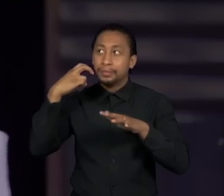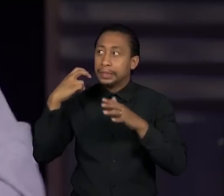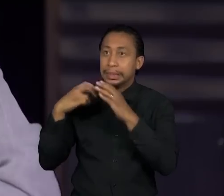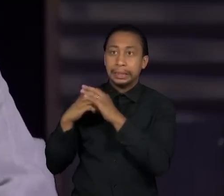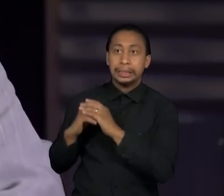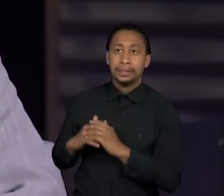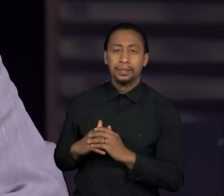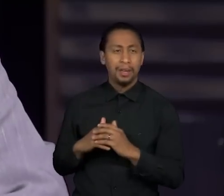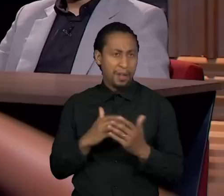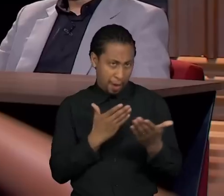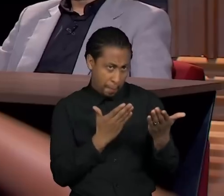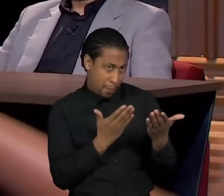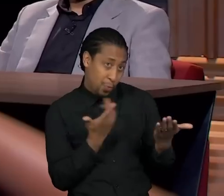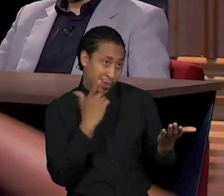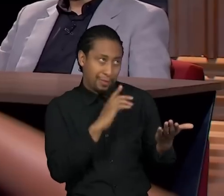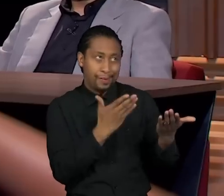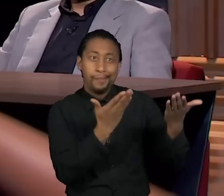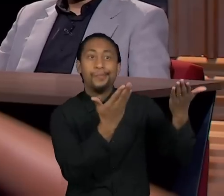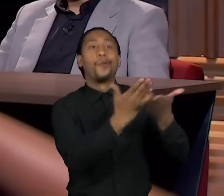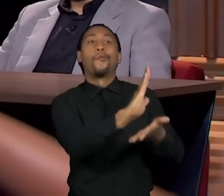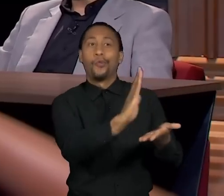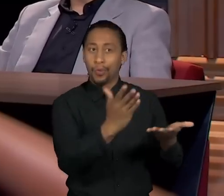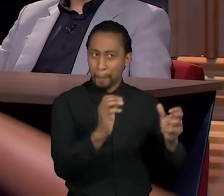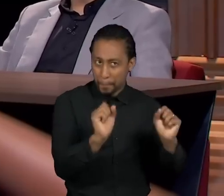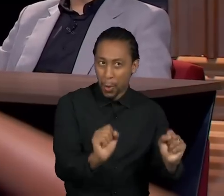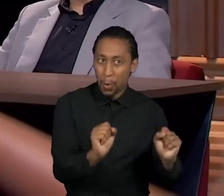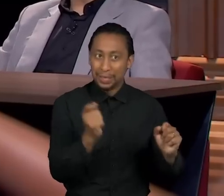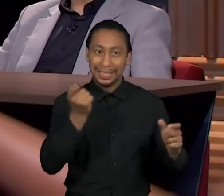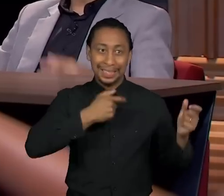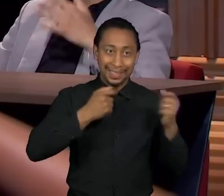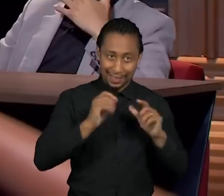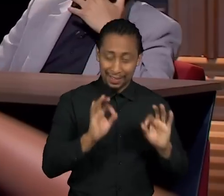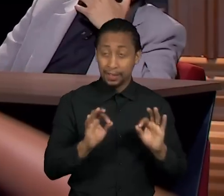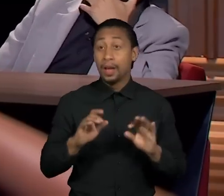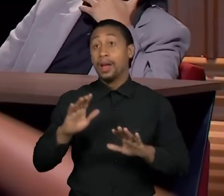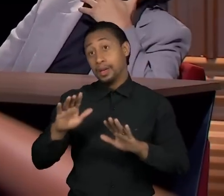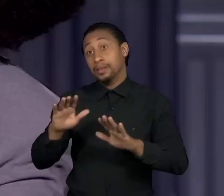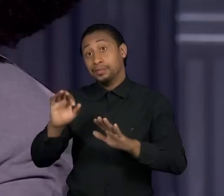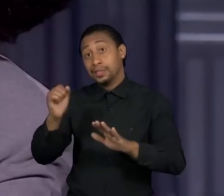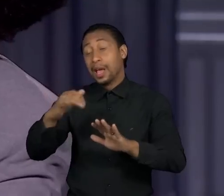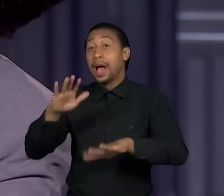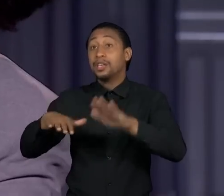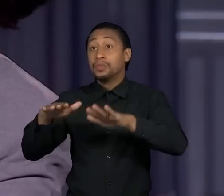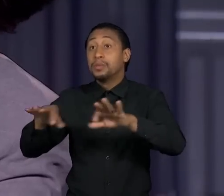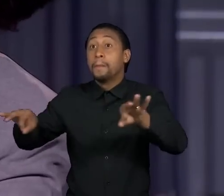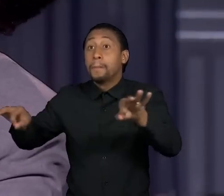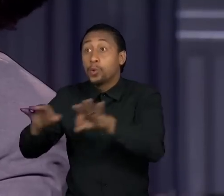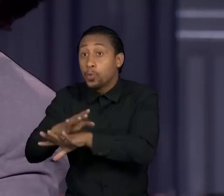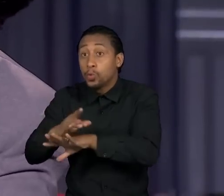desse um visto, assim. É. Pode ir. E quando eu desço do palco, às vezes eu fico pensando assim, caramba, velho,